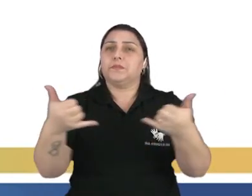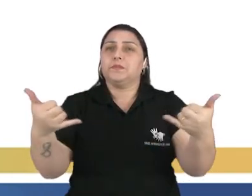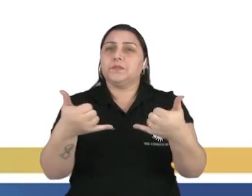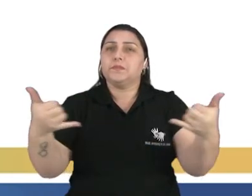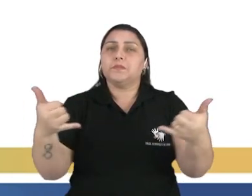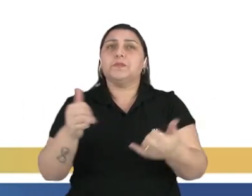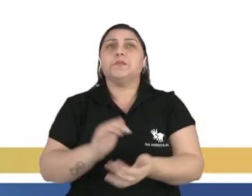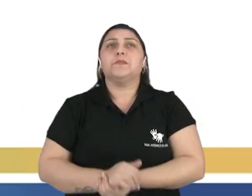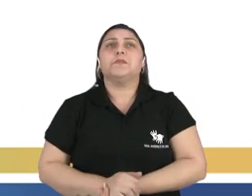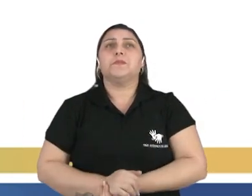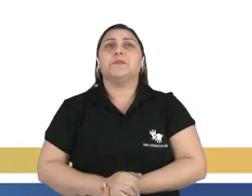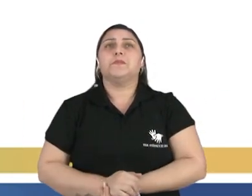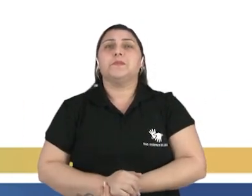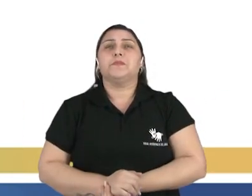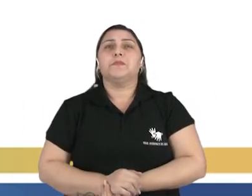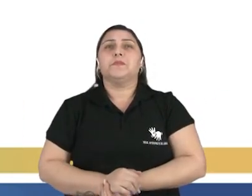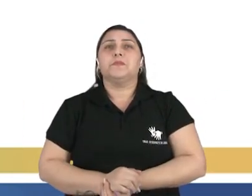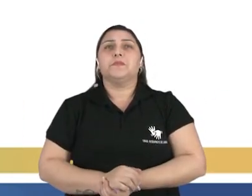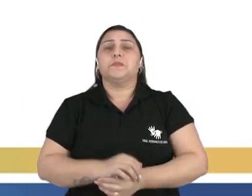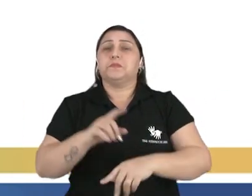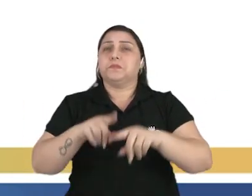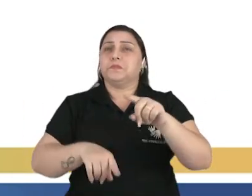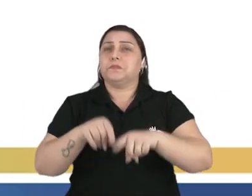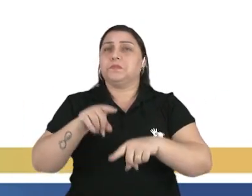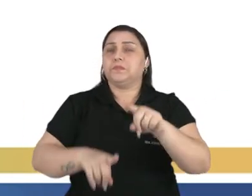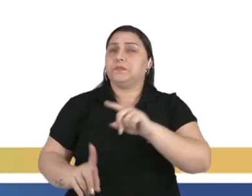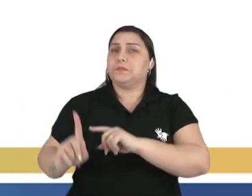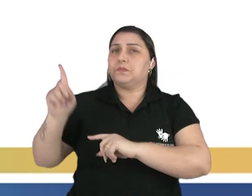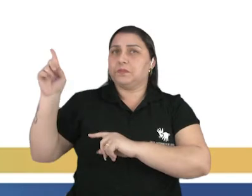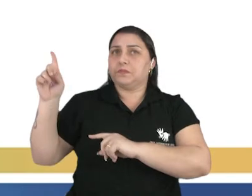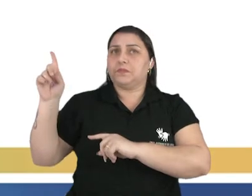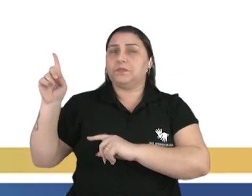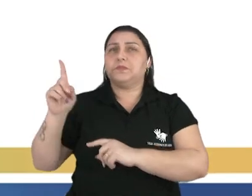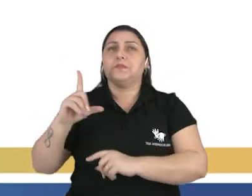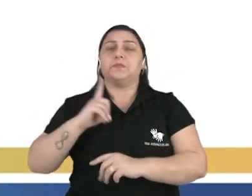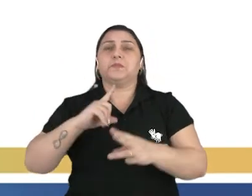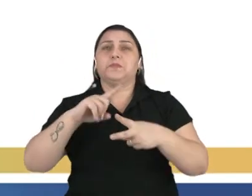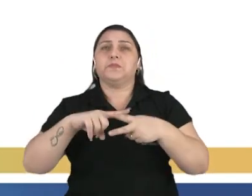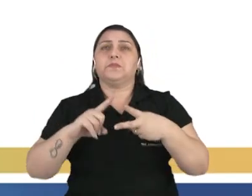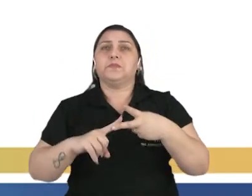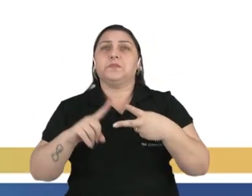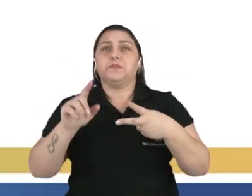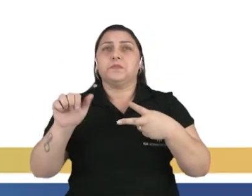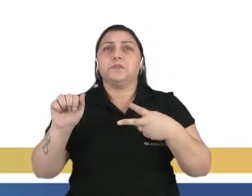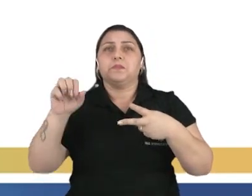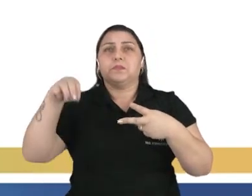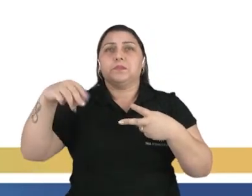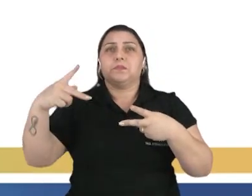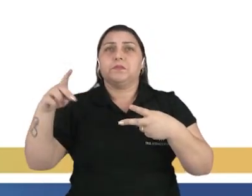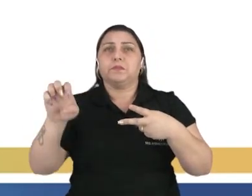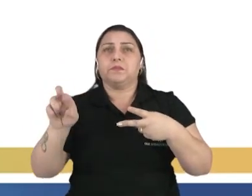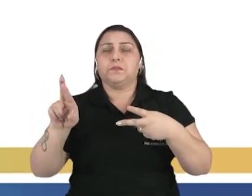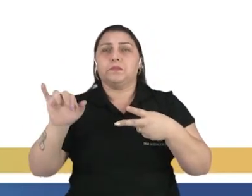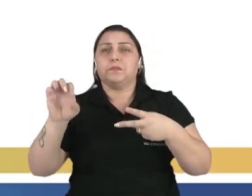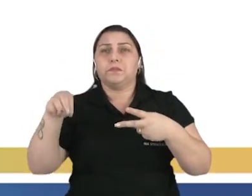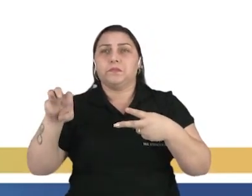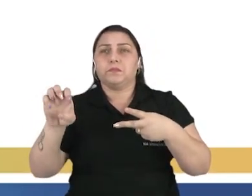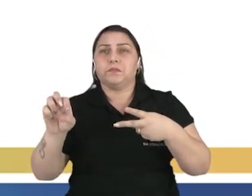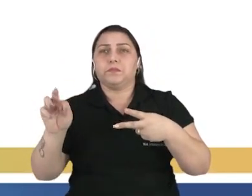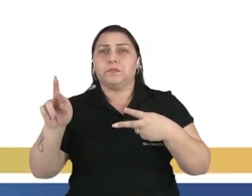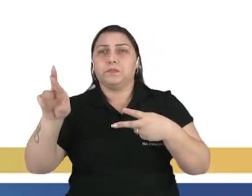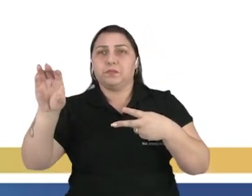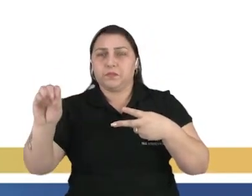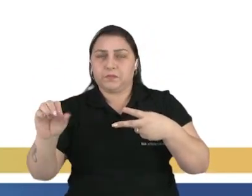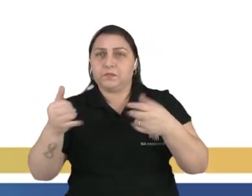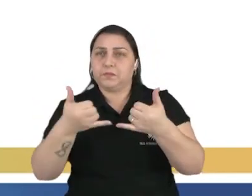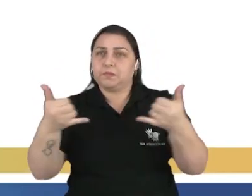ampere, né? E aí, o instrumento medidor vai medir em ampere. E aí nós temos dois tipos de amperímetro, que é o que mede a